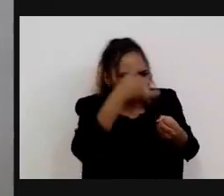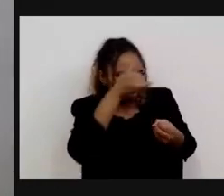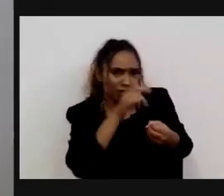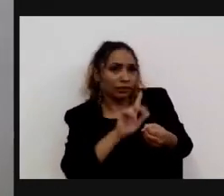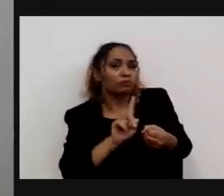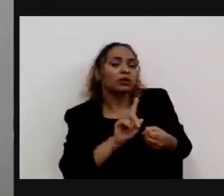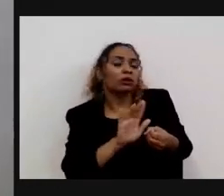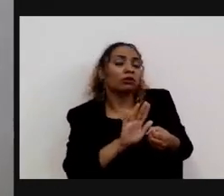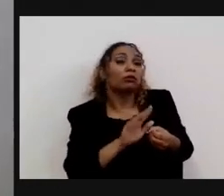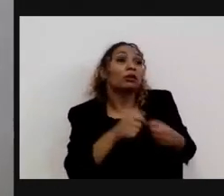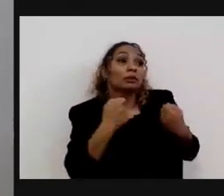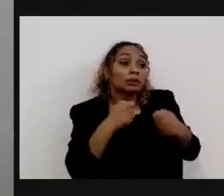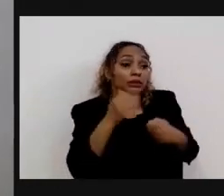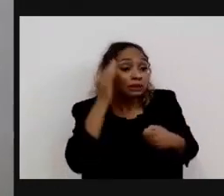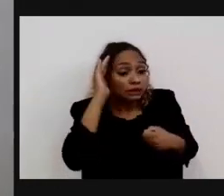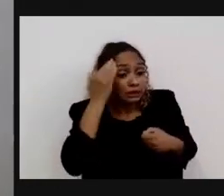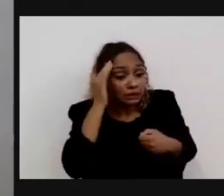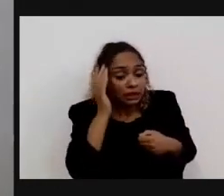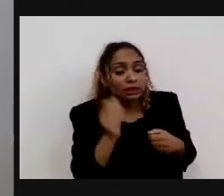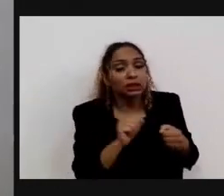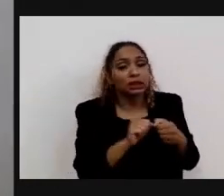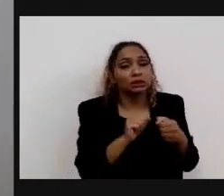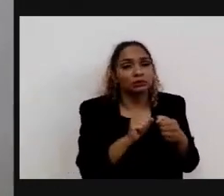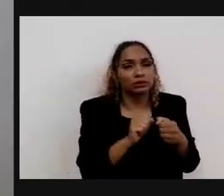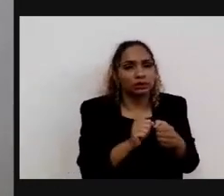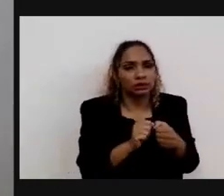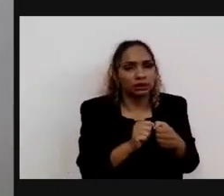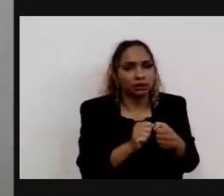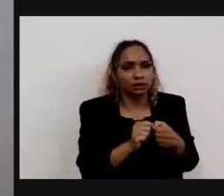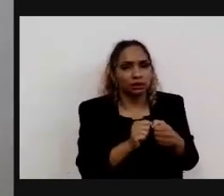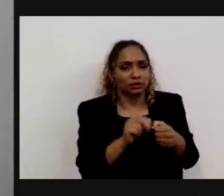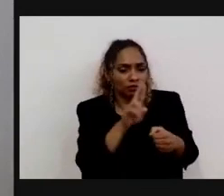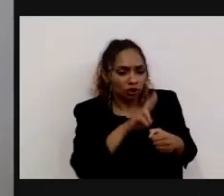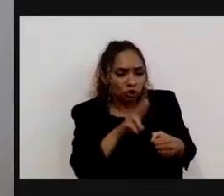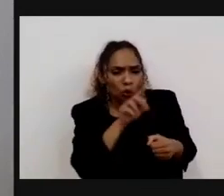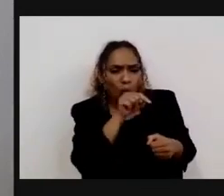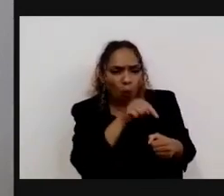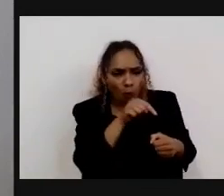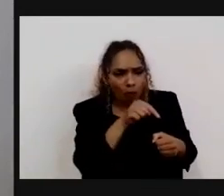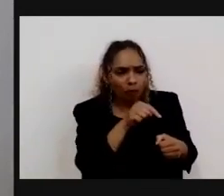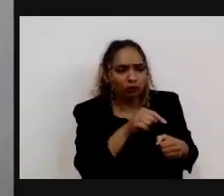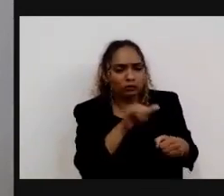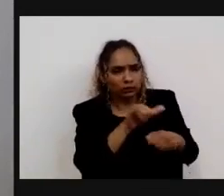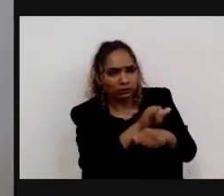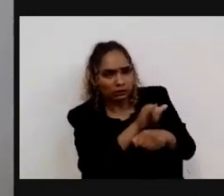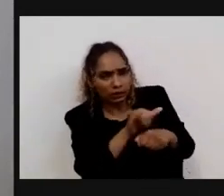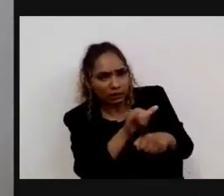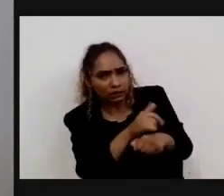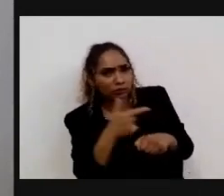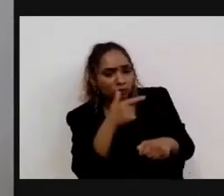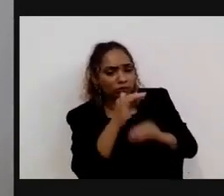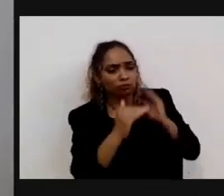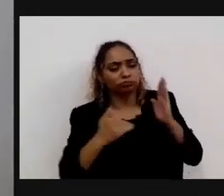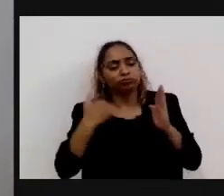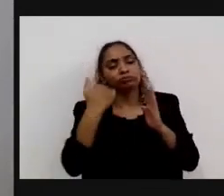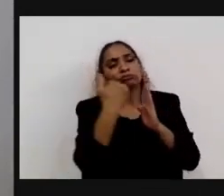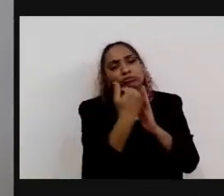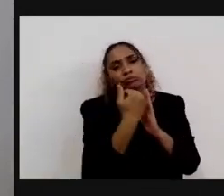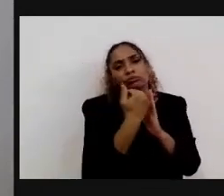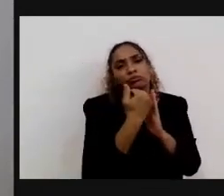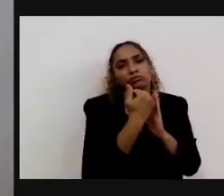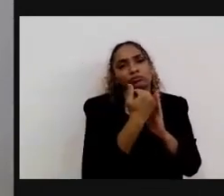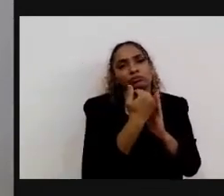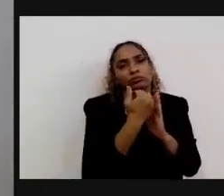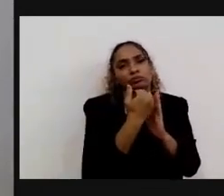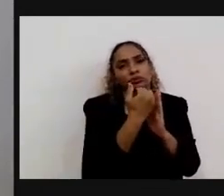nesse mecanismo a gente entende o funcionamento e faz uso disso para a gente conseguir alavancar agendas que